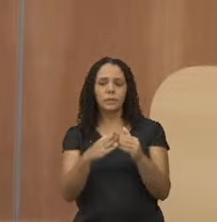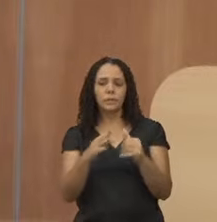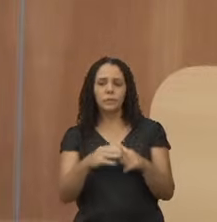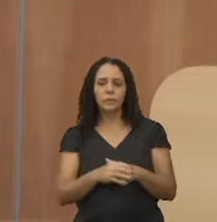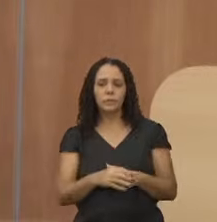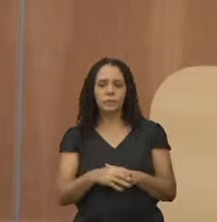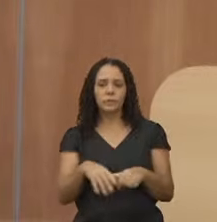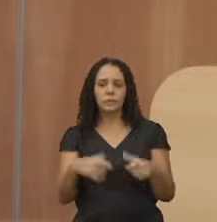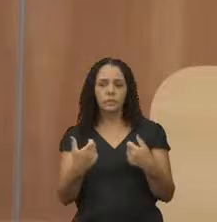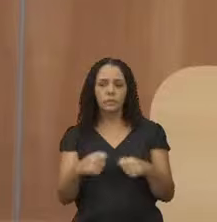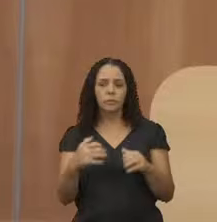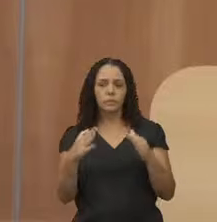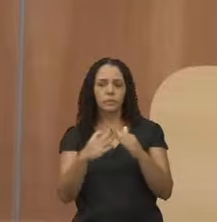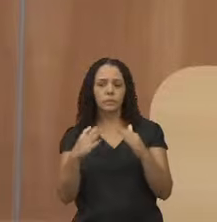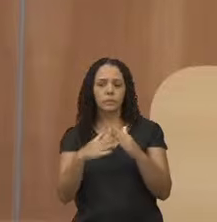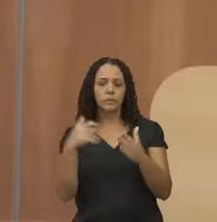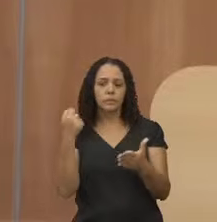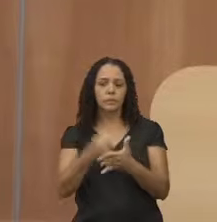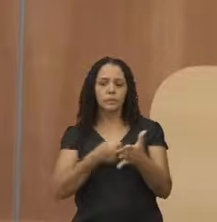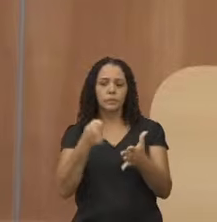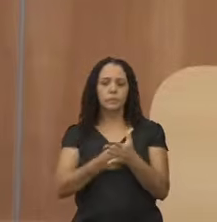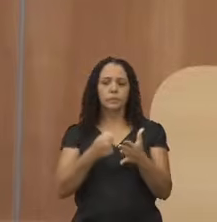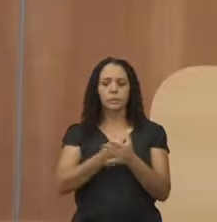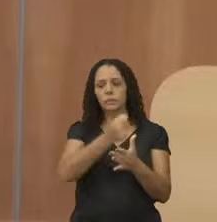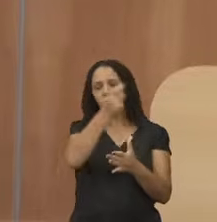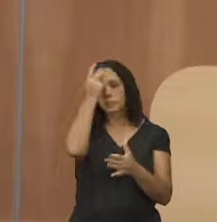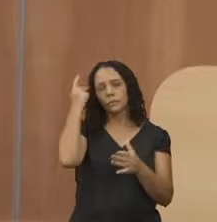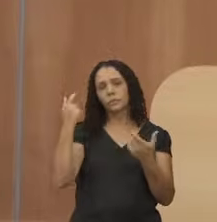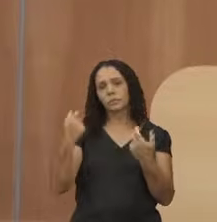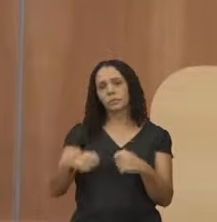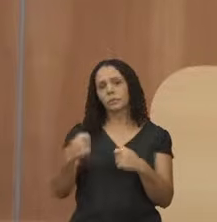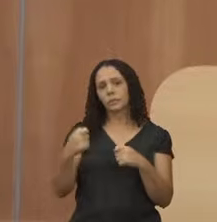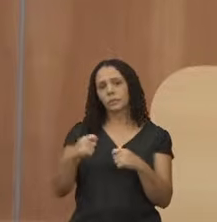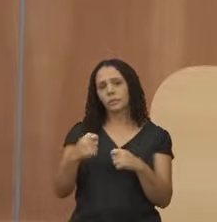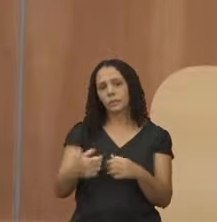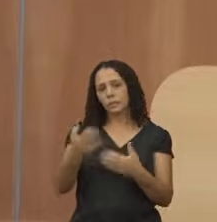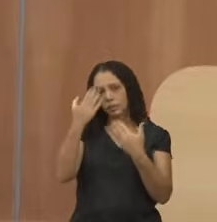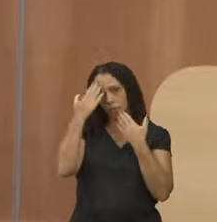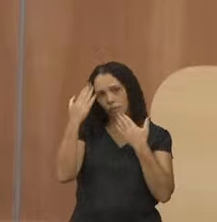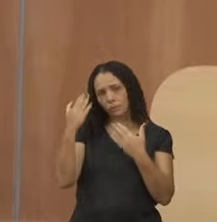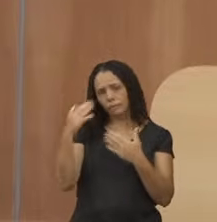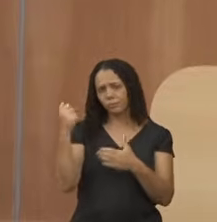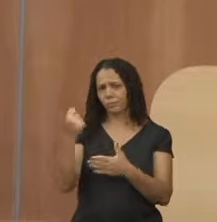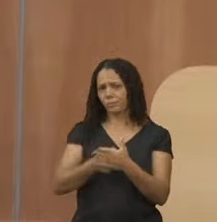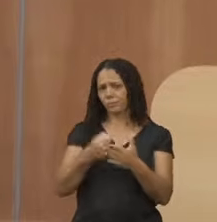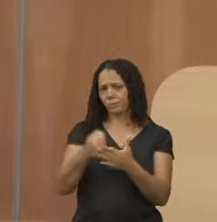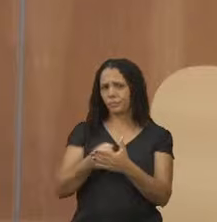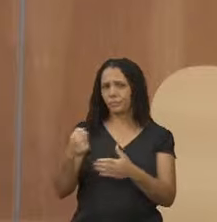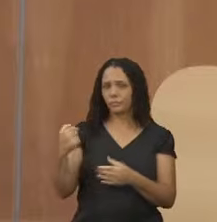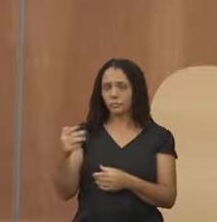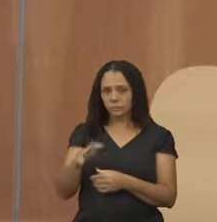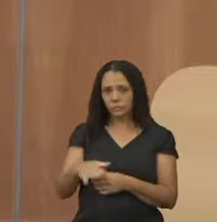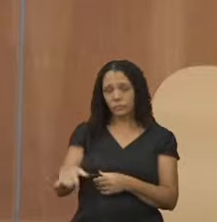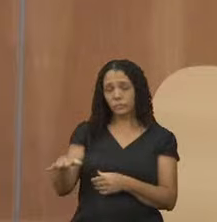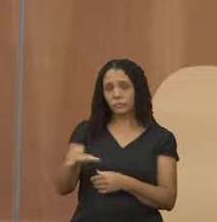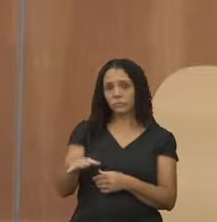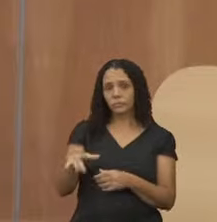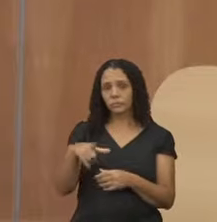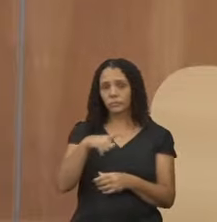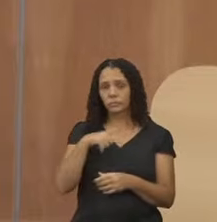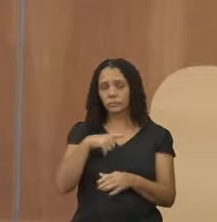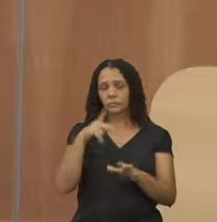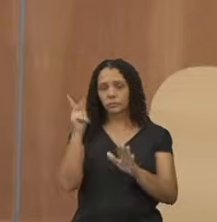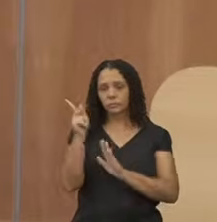de moradia e essa luta são as pessoas que precisam, e graças à luta dessas pessoas, né, que existem